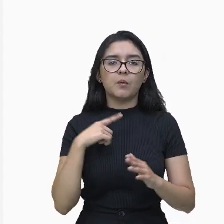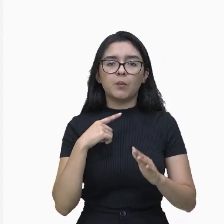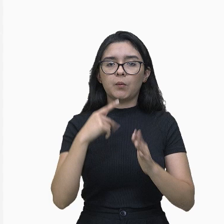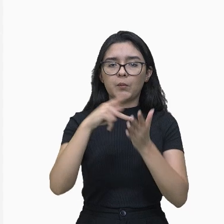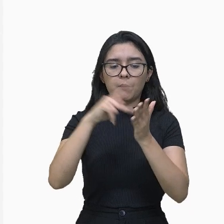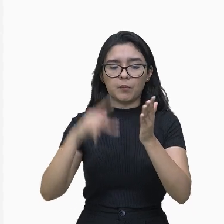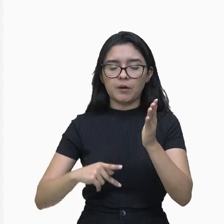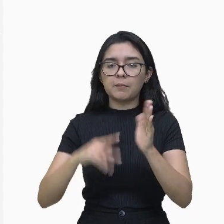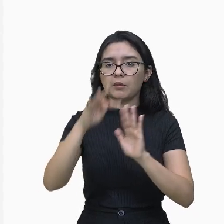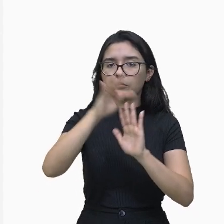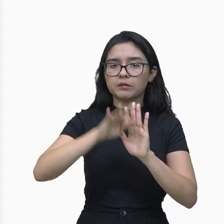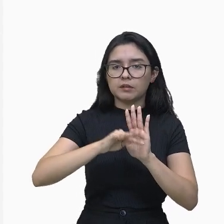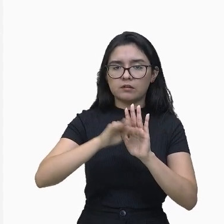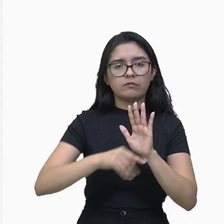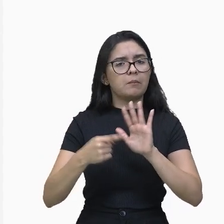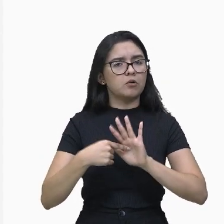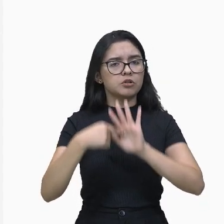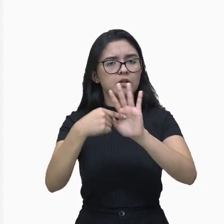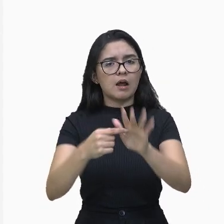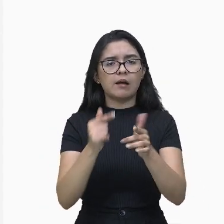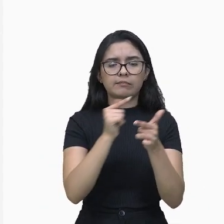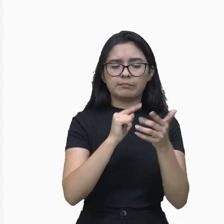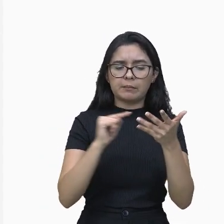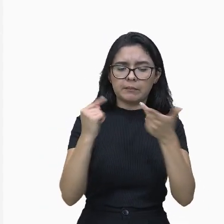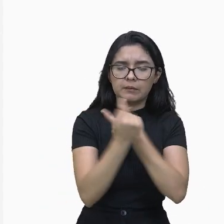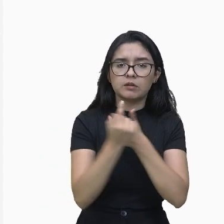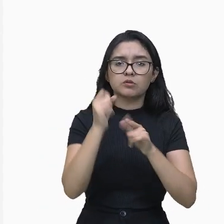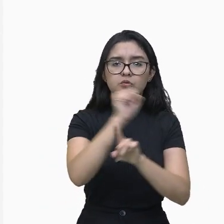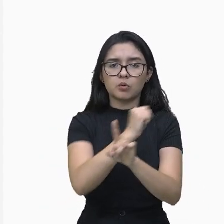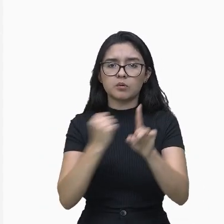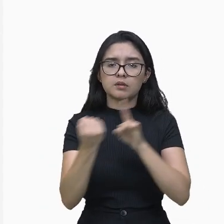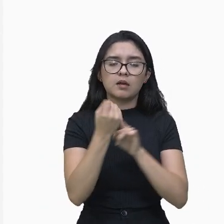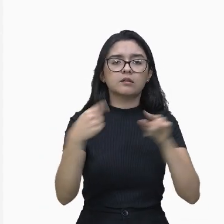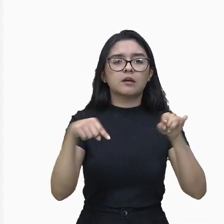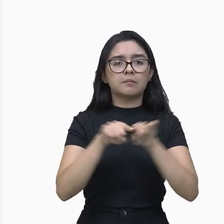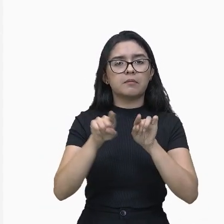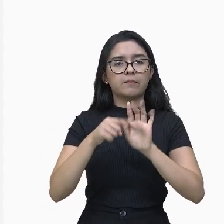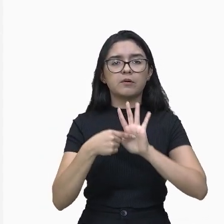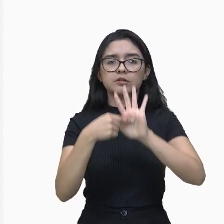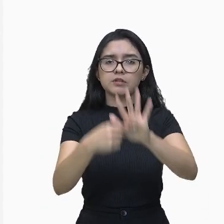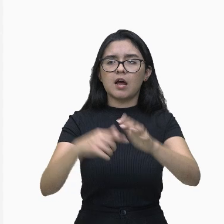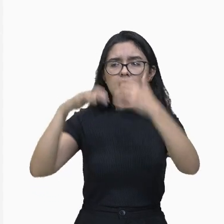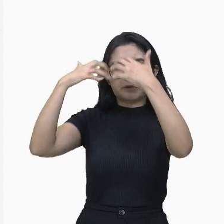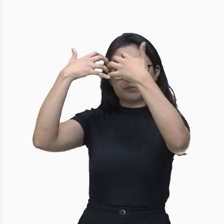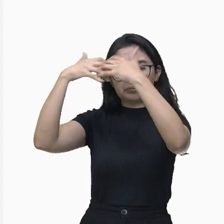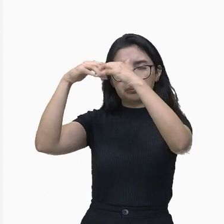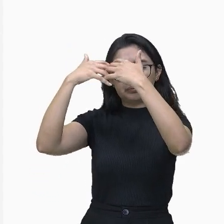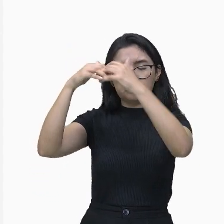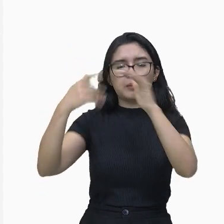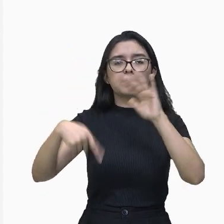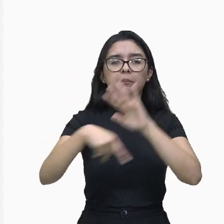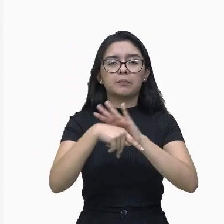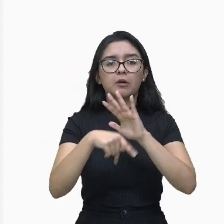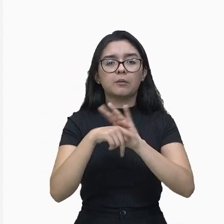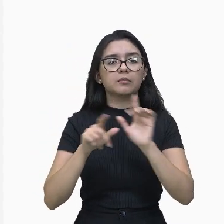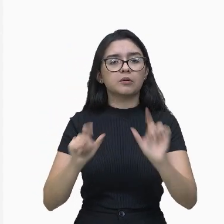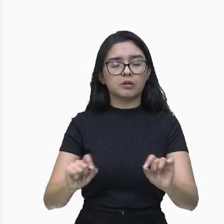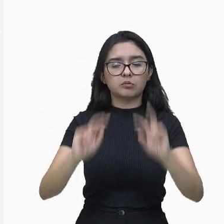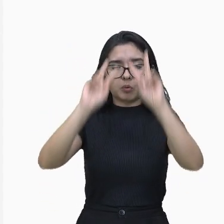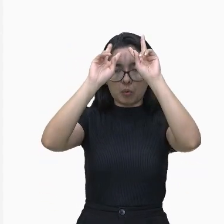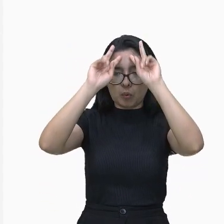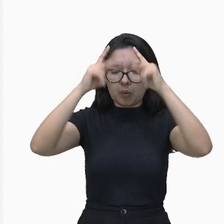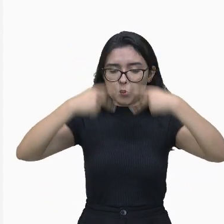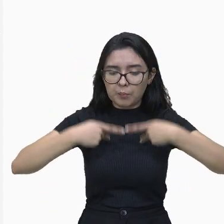vai trazer questões sociais vai trazer reflexões que são ali da Ordem do humano